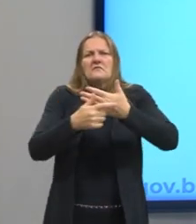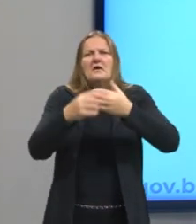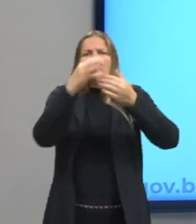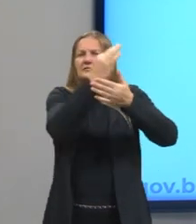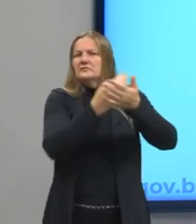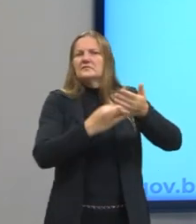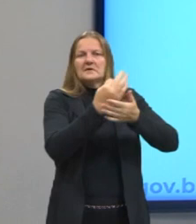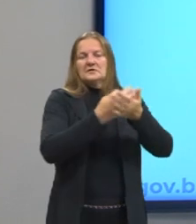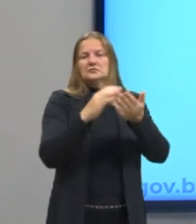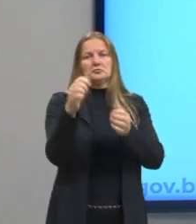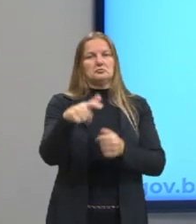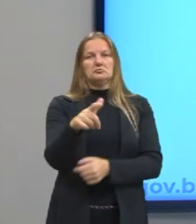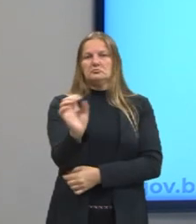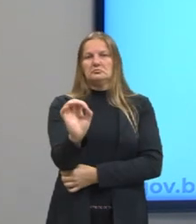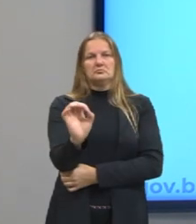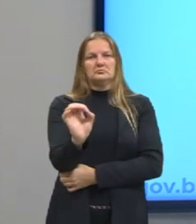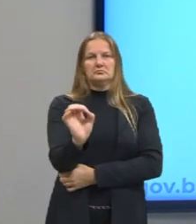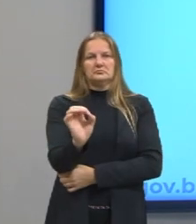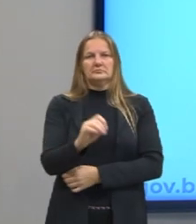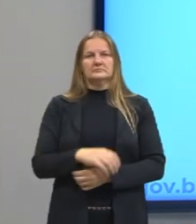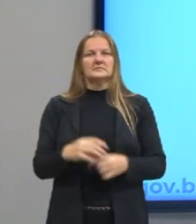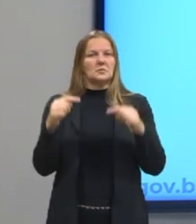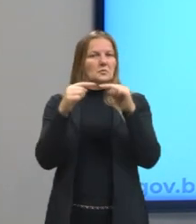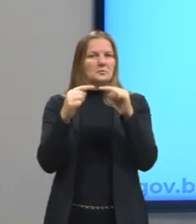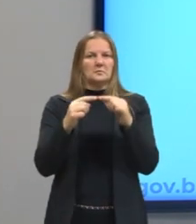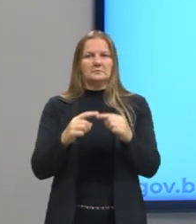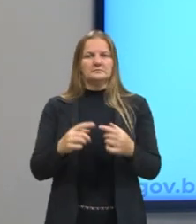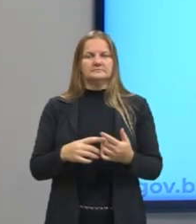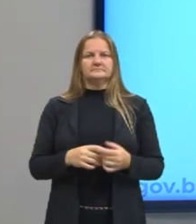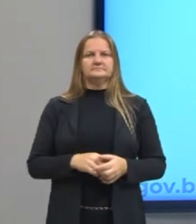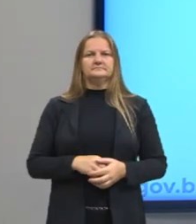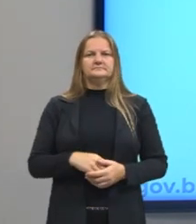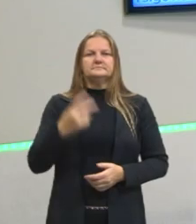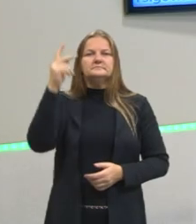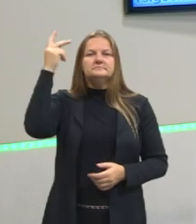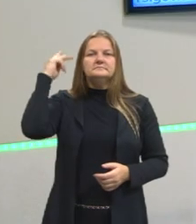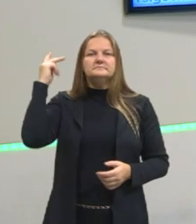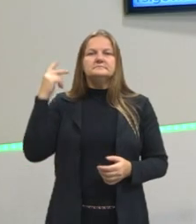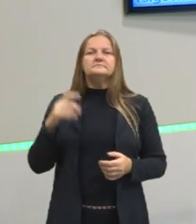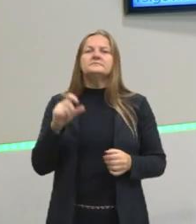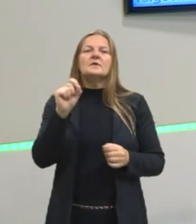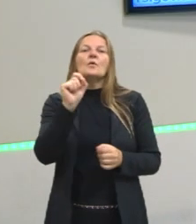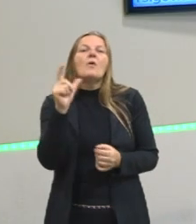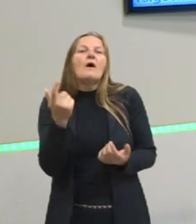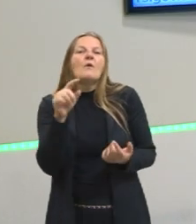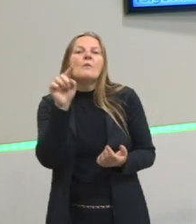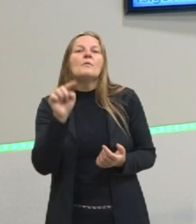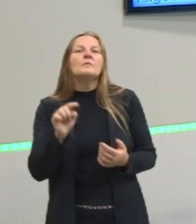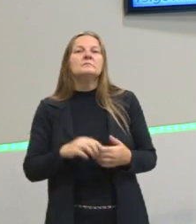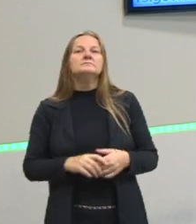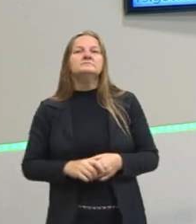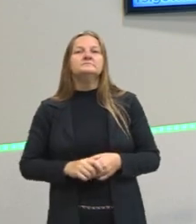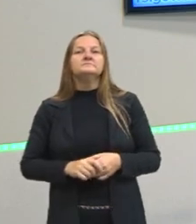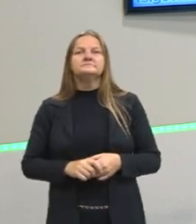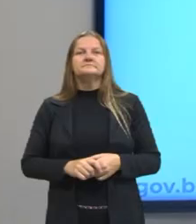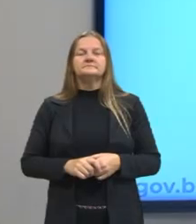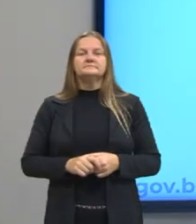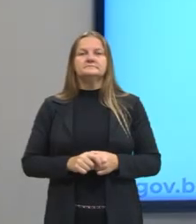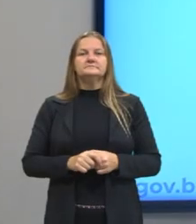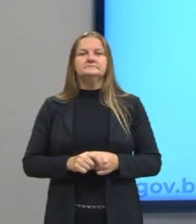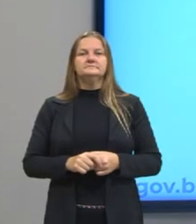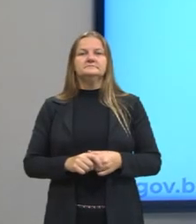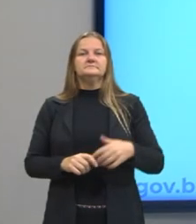nem é tratado aqui dentro dessa tira dessa historietas Então vamos lá valorização das mulheres